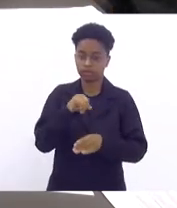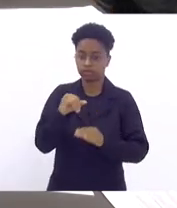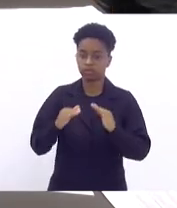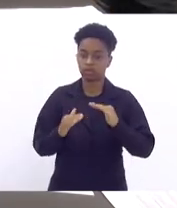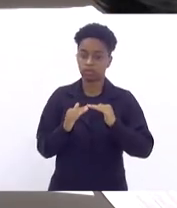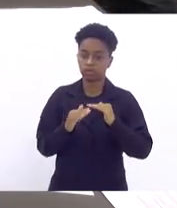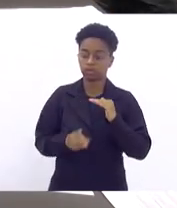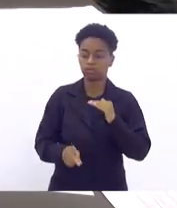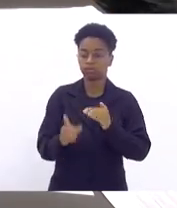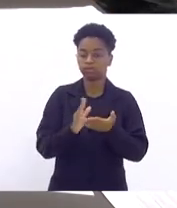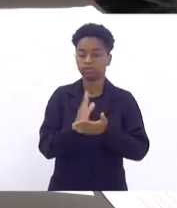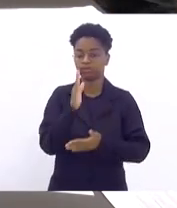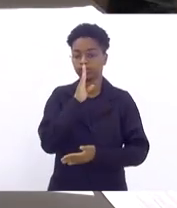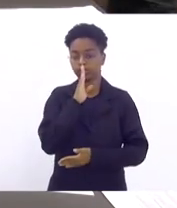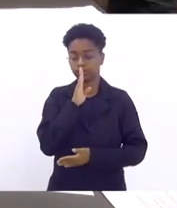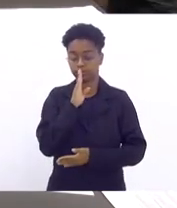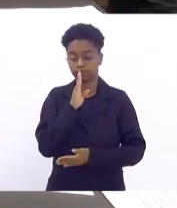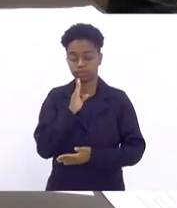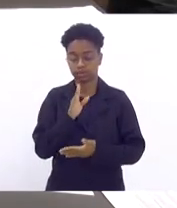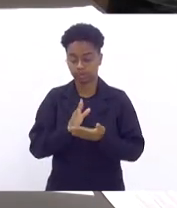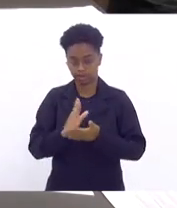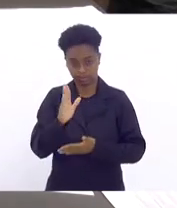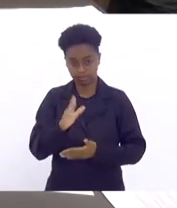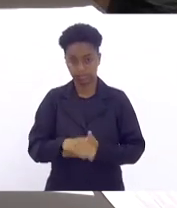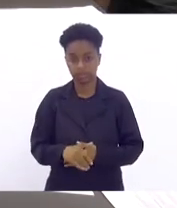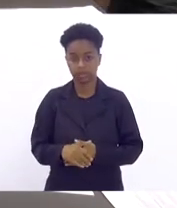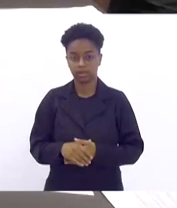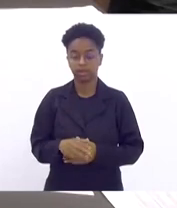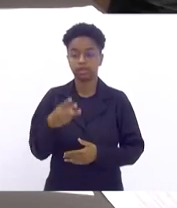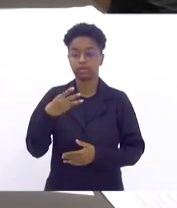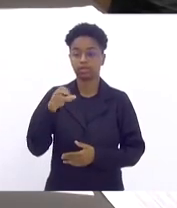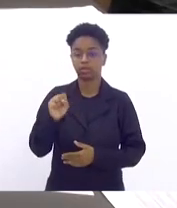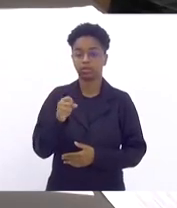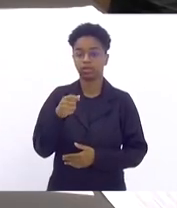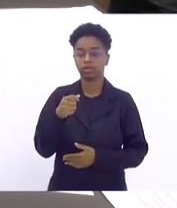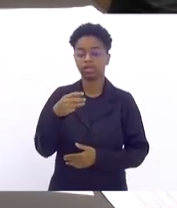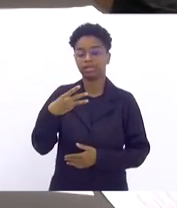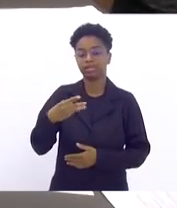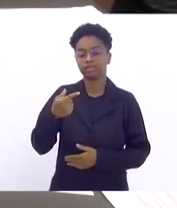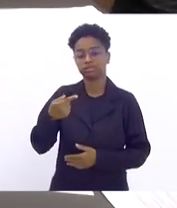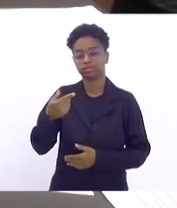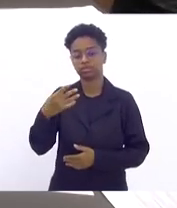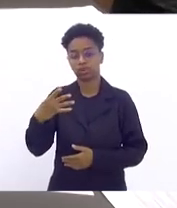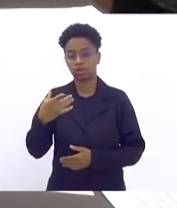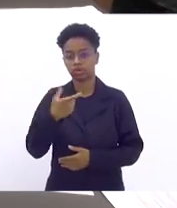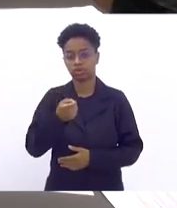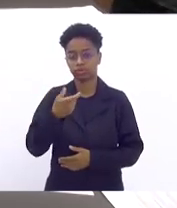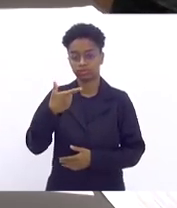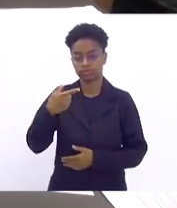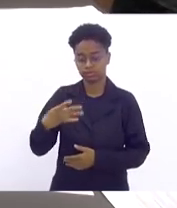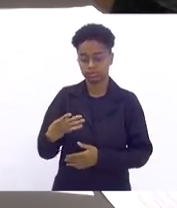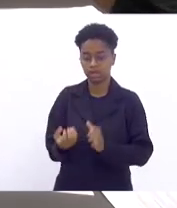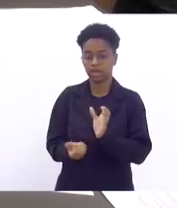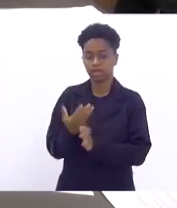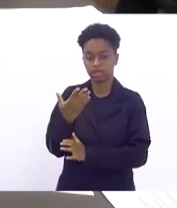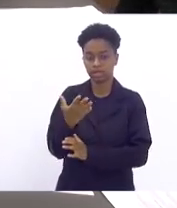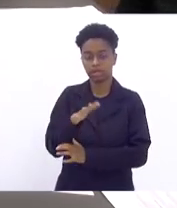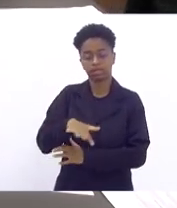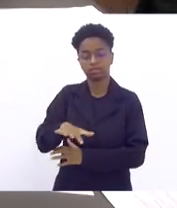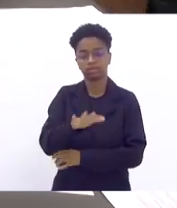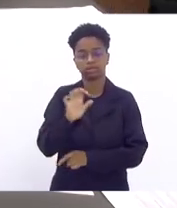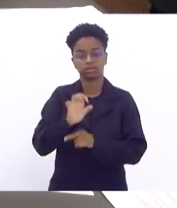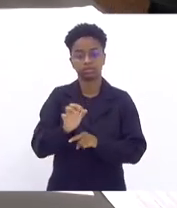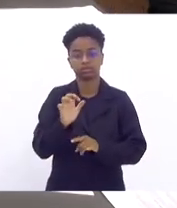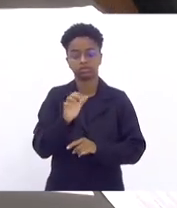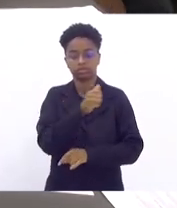Como estão aprovado 38 da pauta PL 374 de 2023 deputada Marta Rocha que institui no estado do Rio de Janeiro